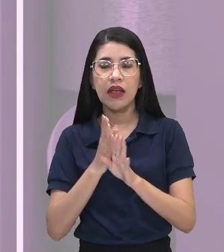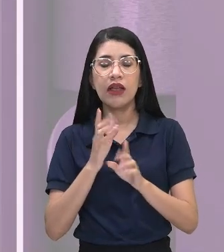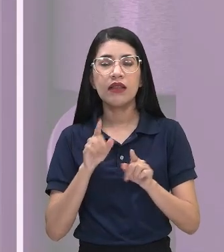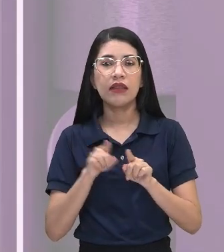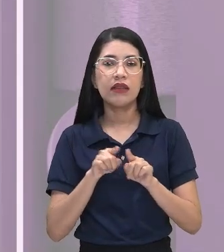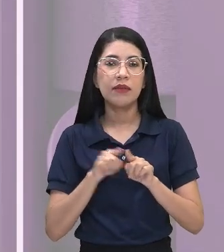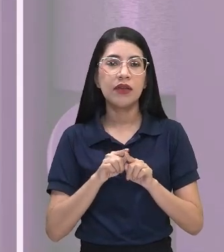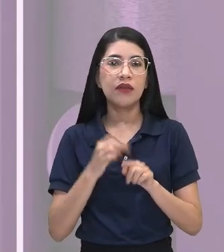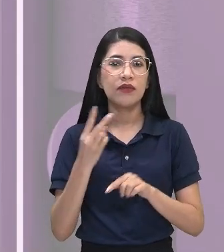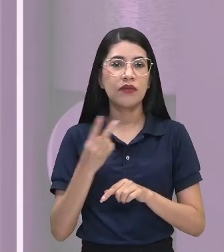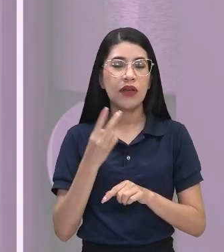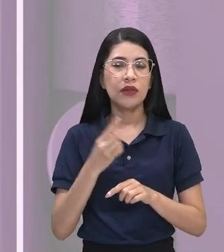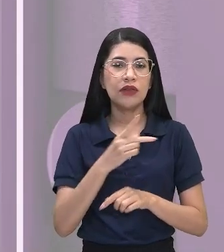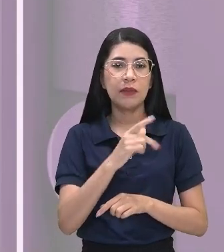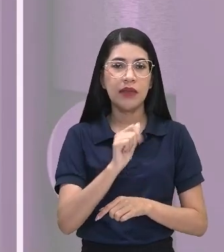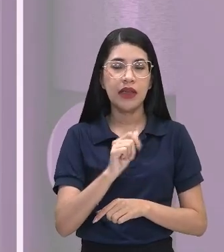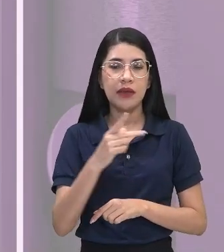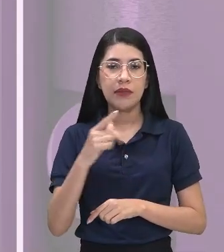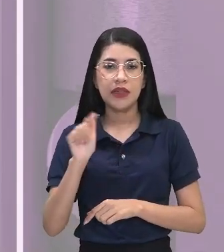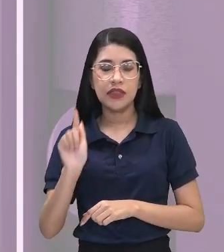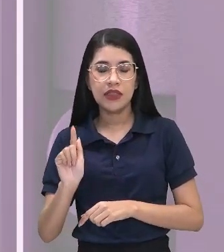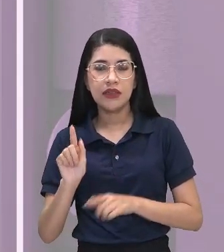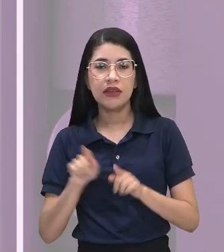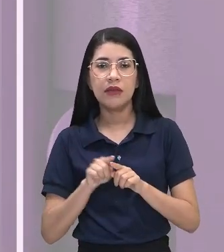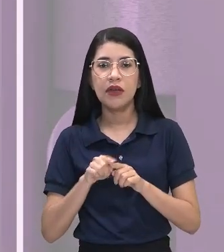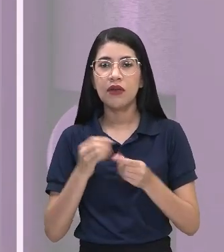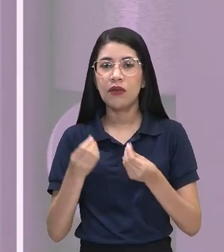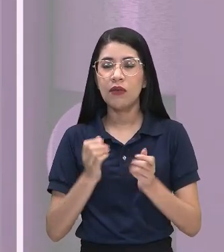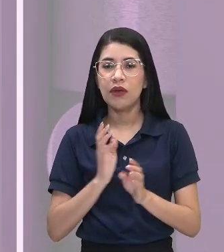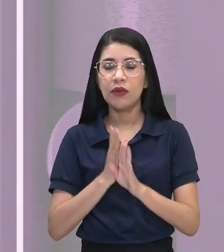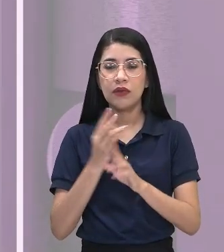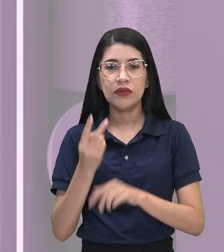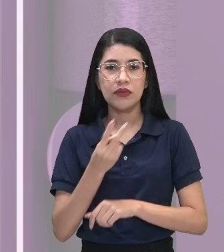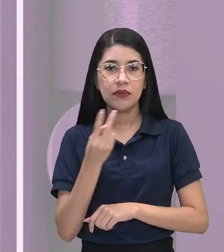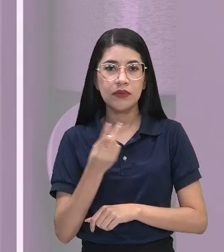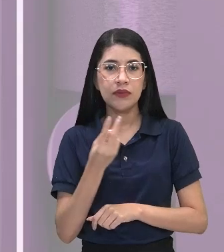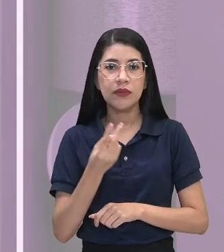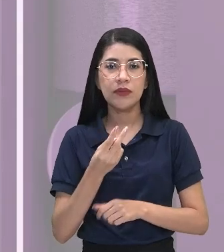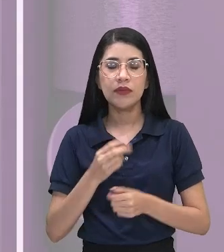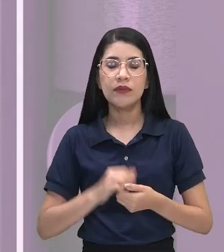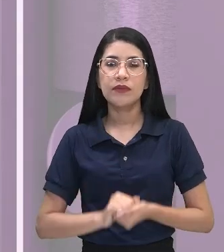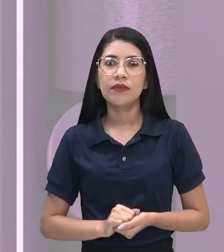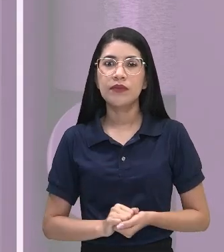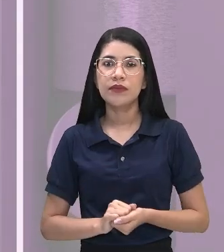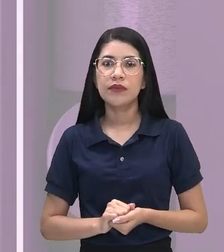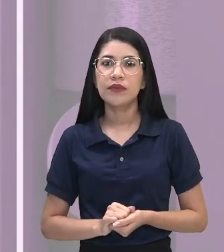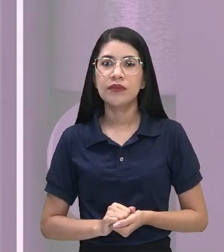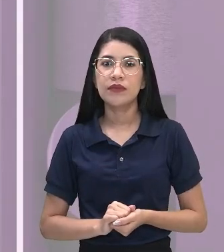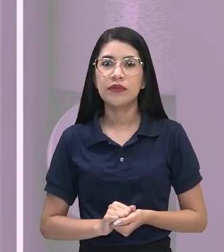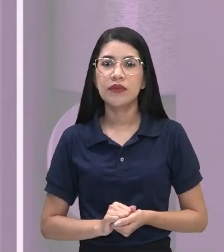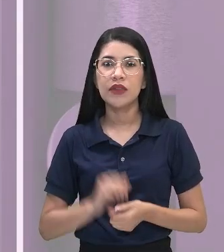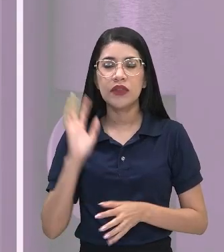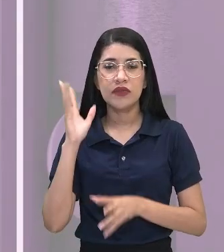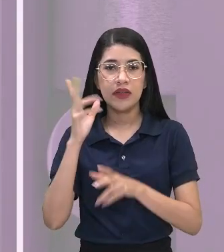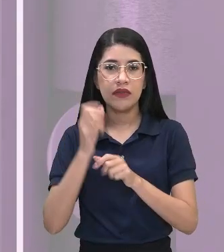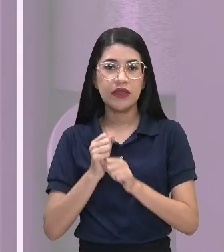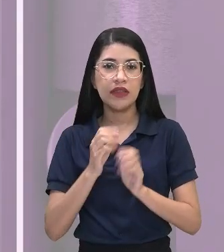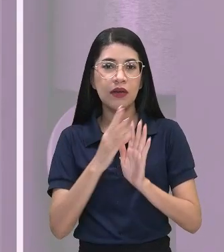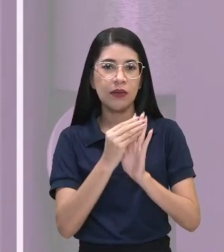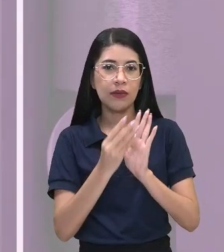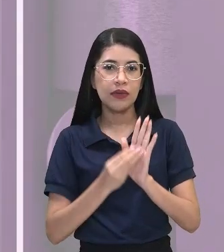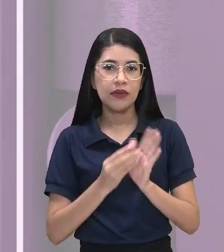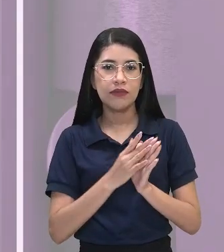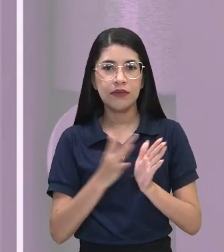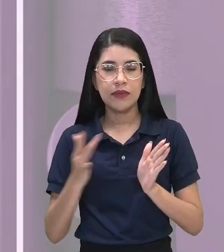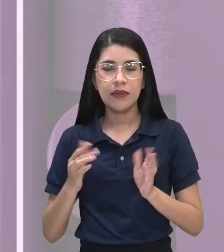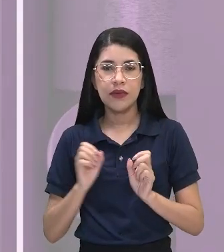PG, como que a gente encontra determinado termo dessas progressões, tá? Vamos relembrar esses